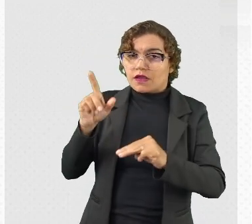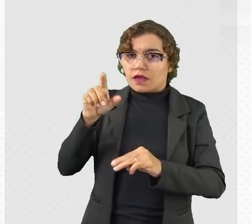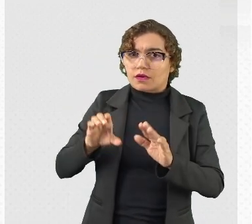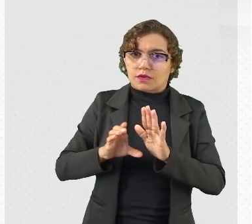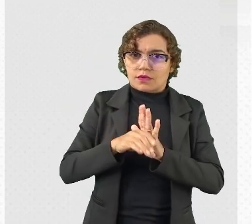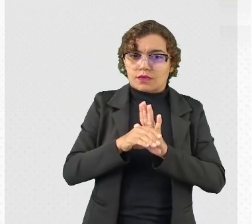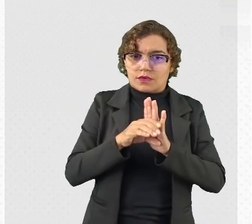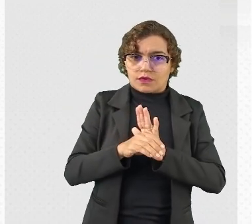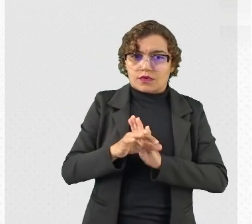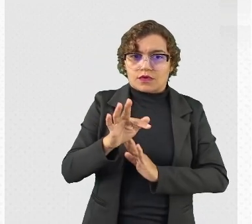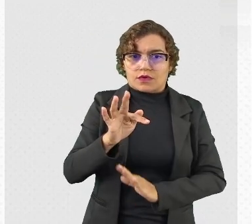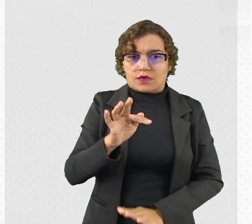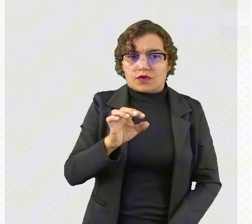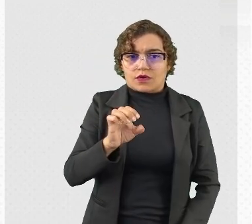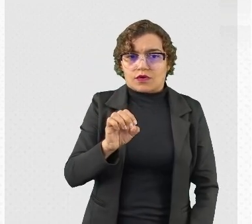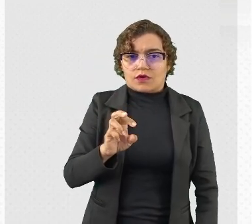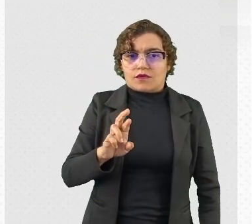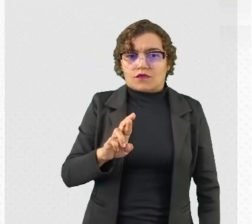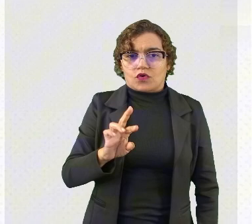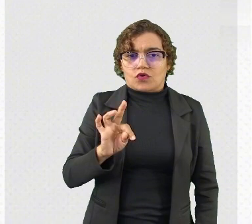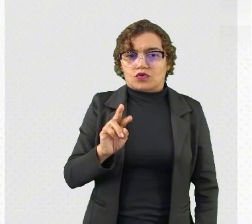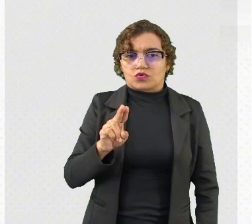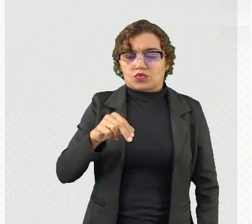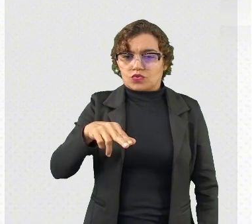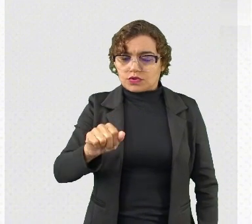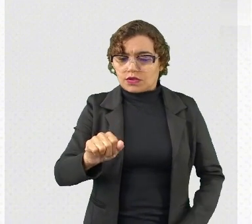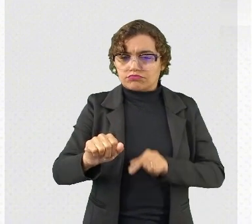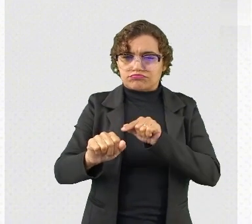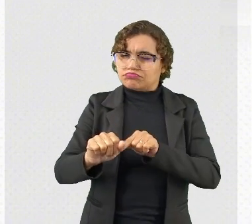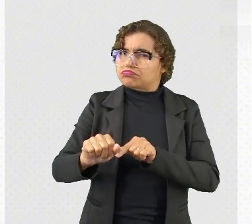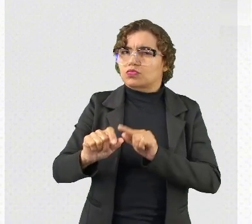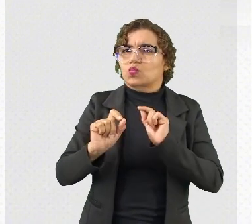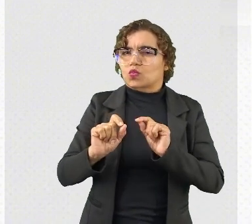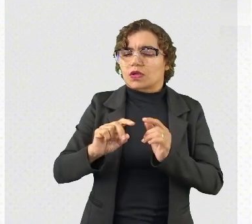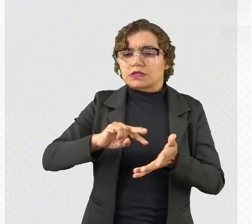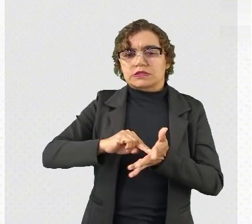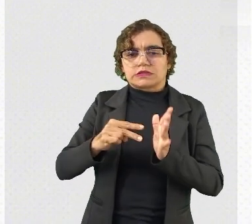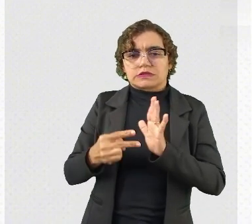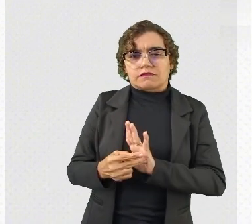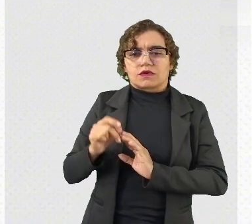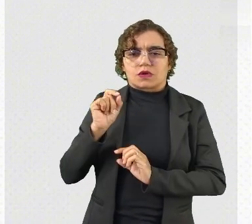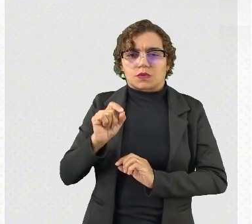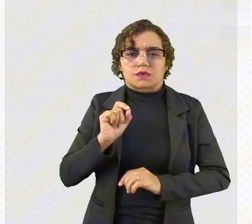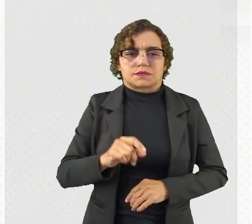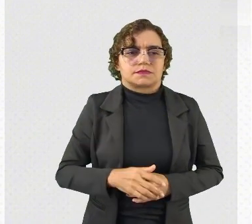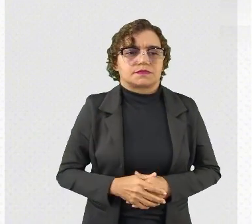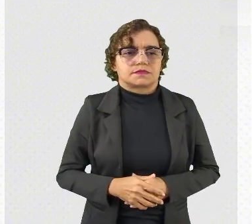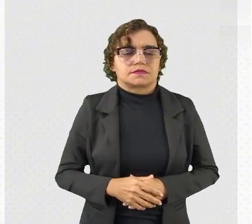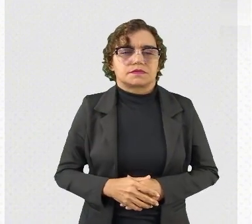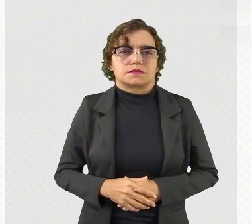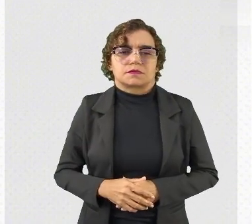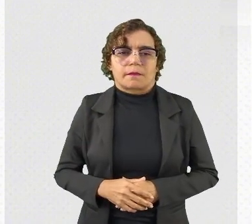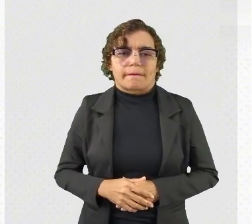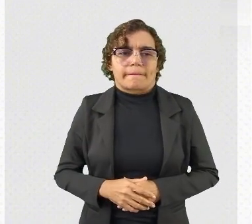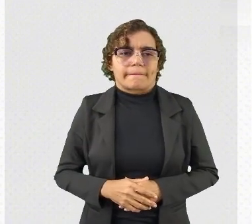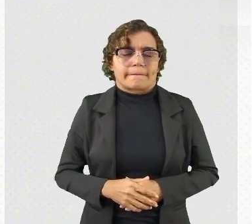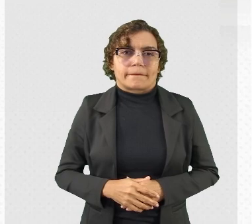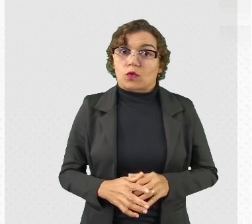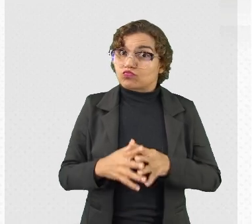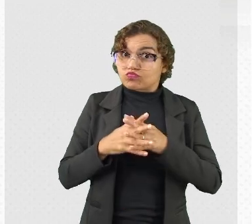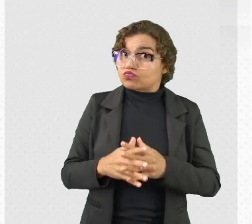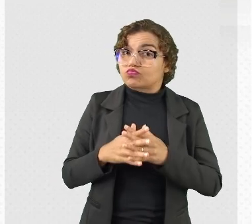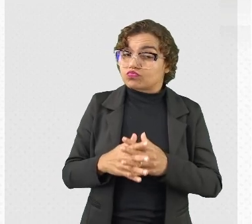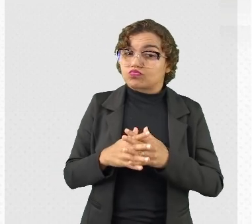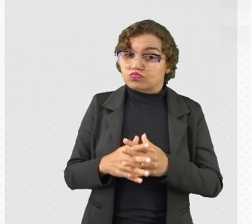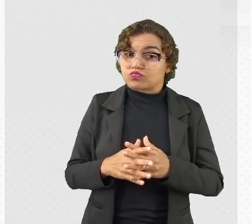de fortuna e virtude. Fortuna, quando a gente fala do conceito de fortuna, não vão se confundir